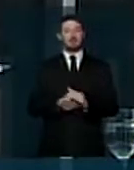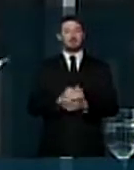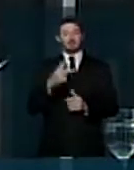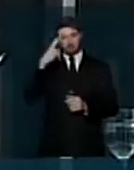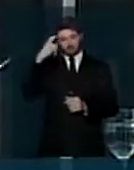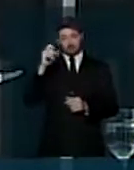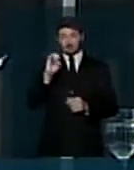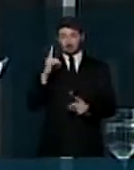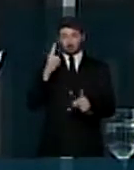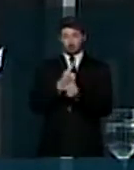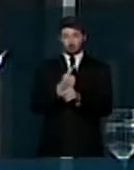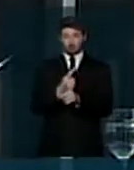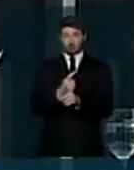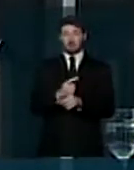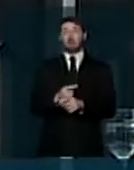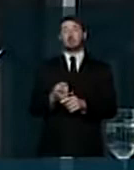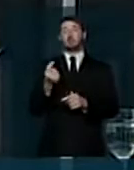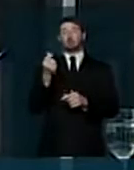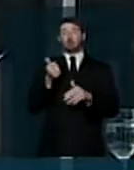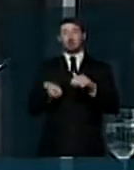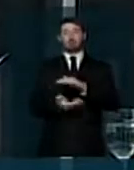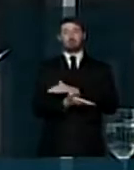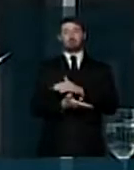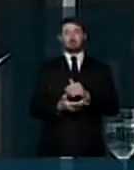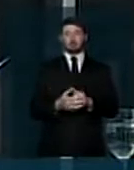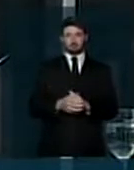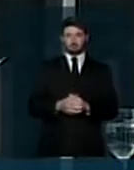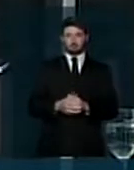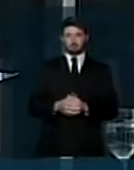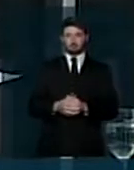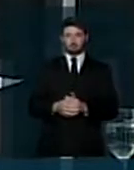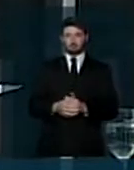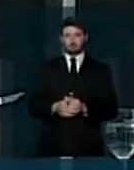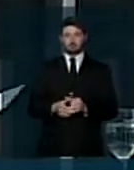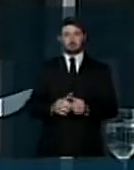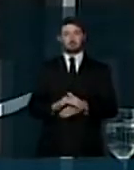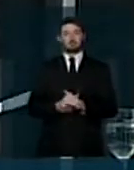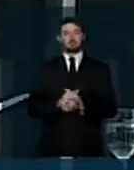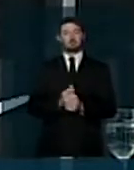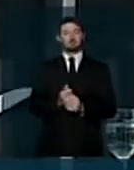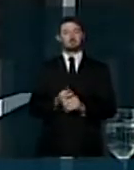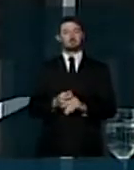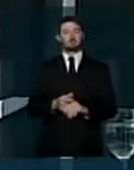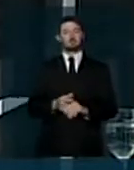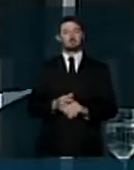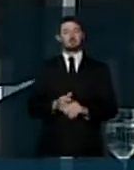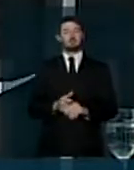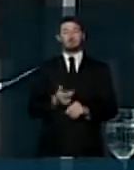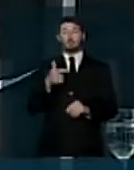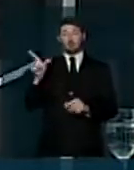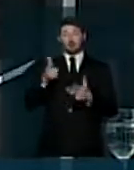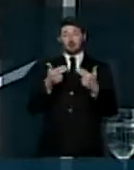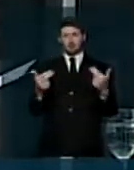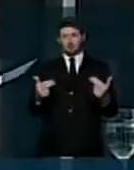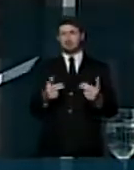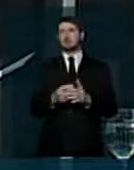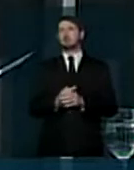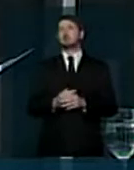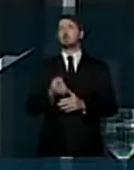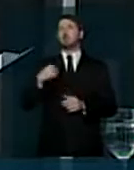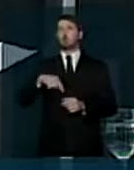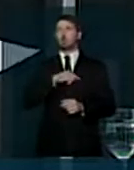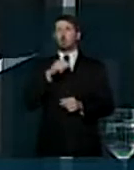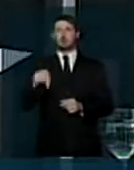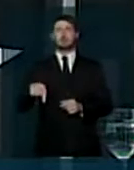crimes de lavagem de dinheiro e evasão de divisa. Outro ponto que